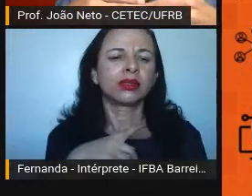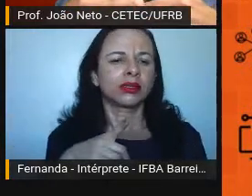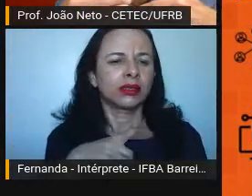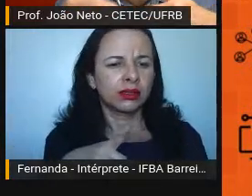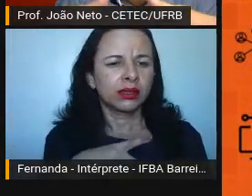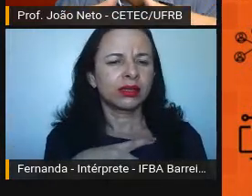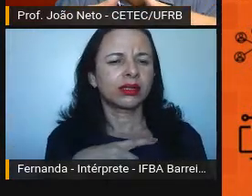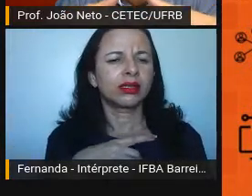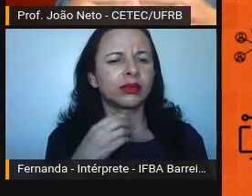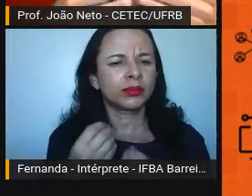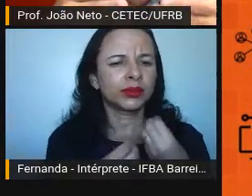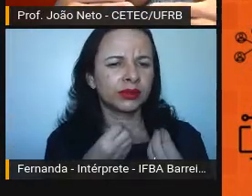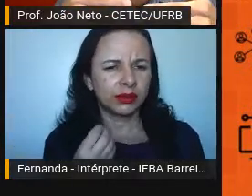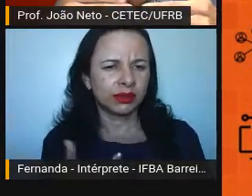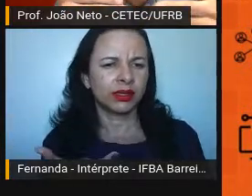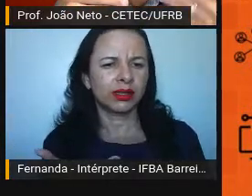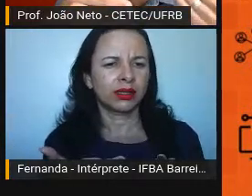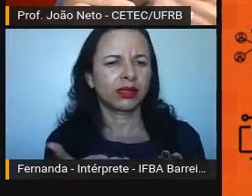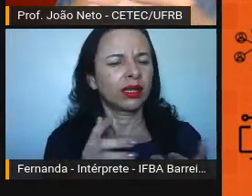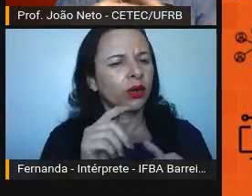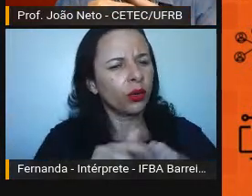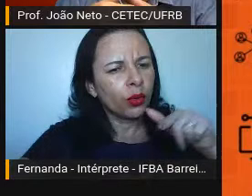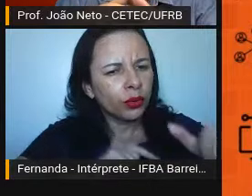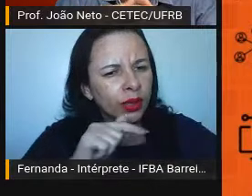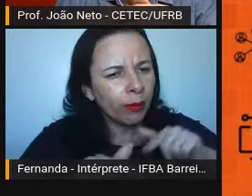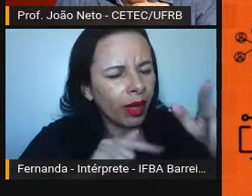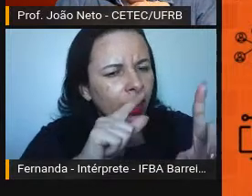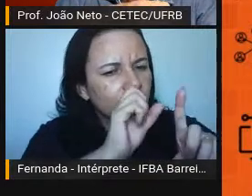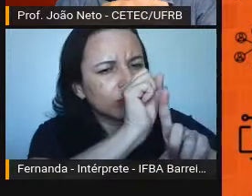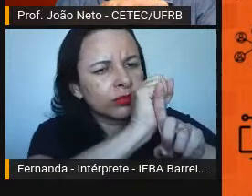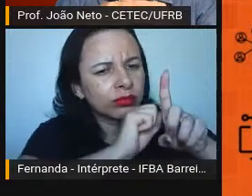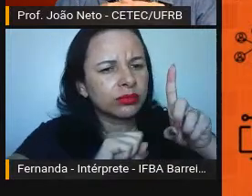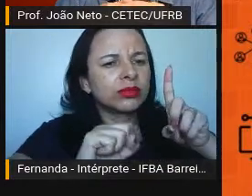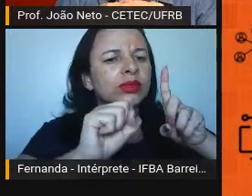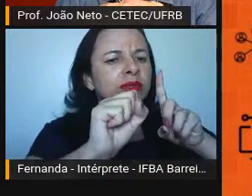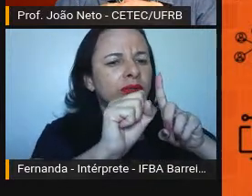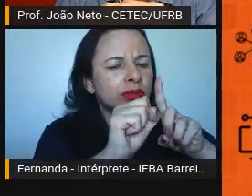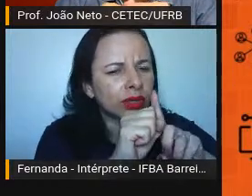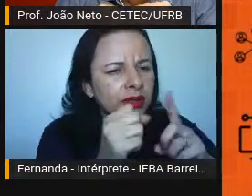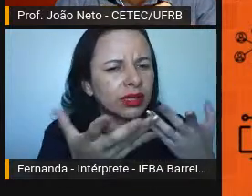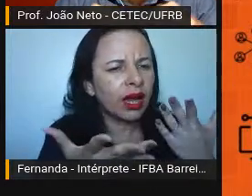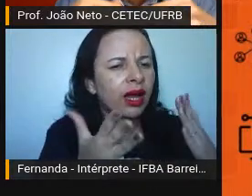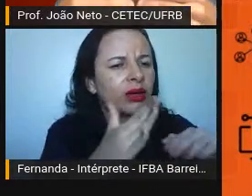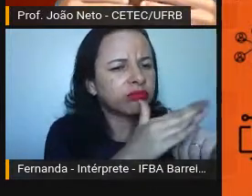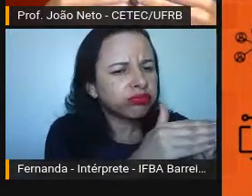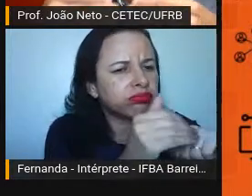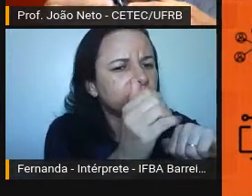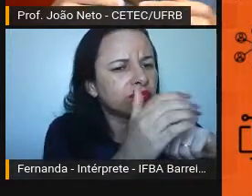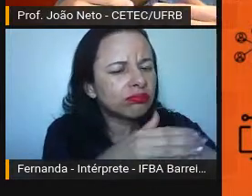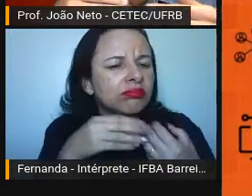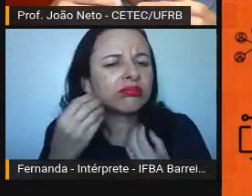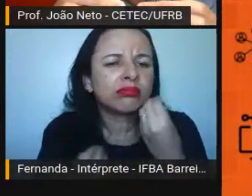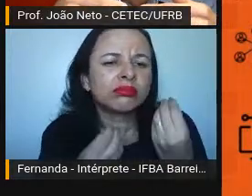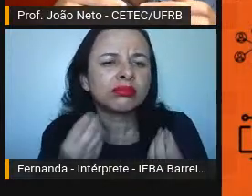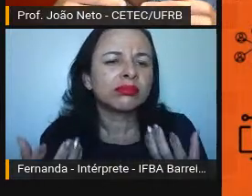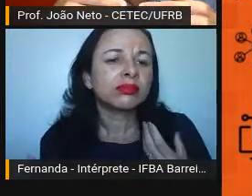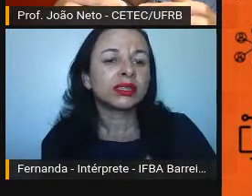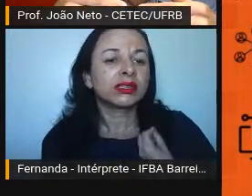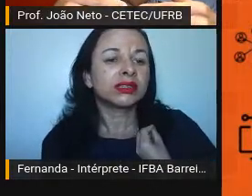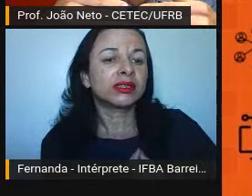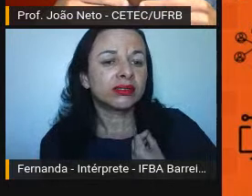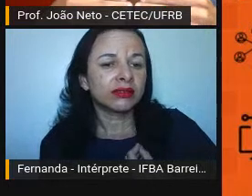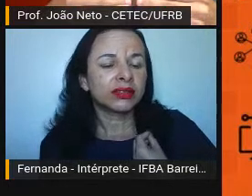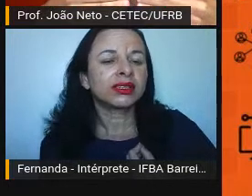a o assistencialismo e de outros Essa questão aí do início da nossa era porque até mesmo na Bíblia a gente